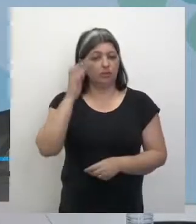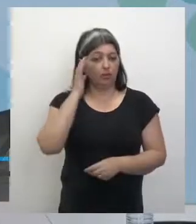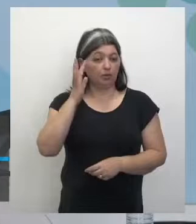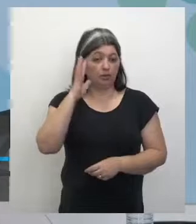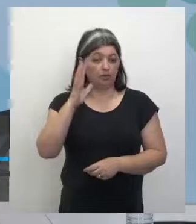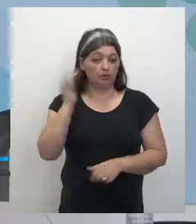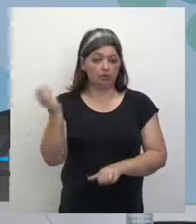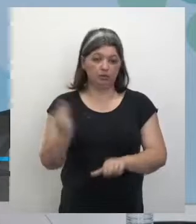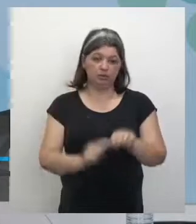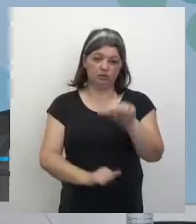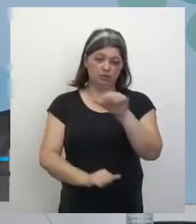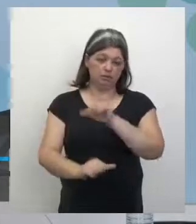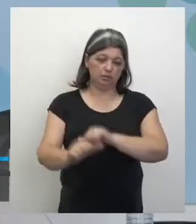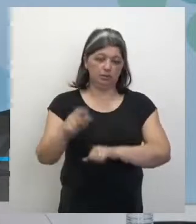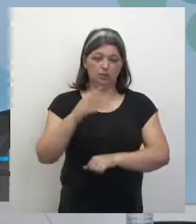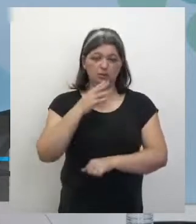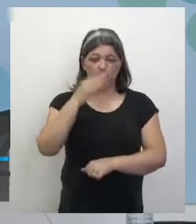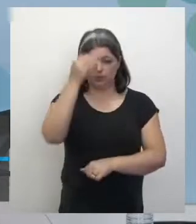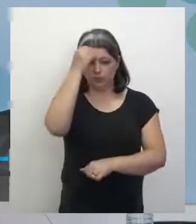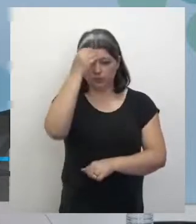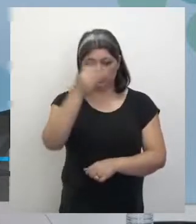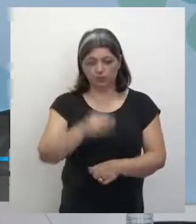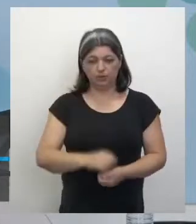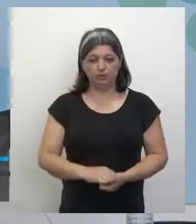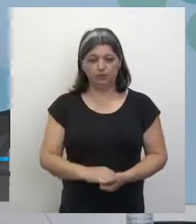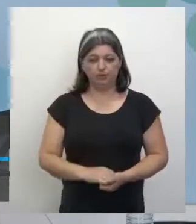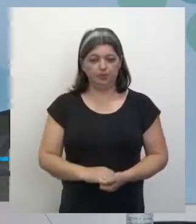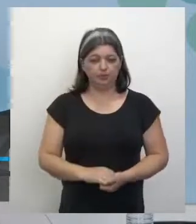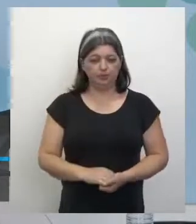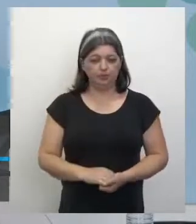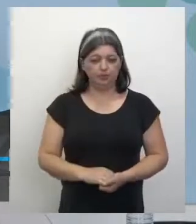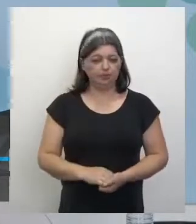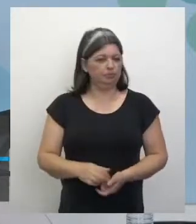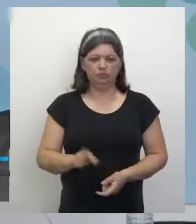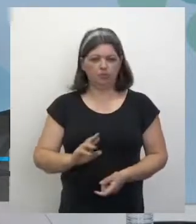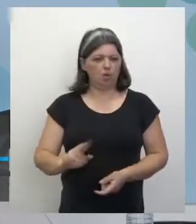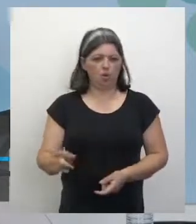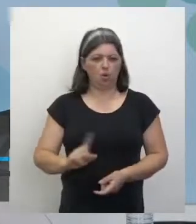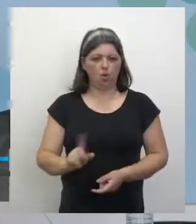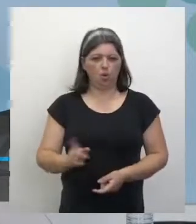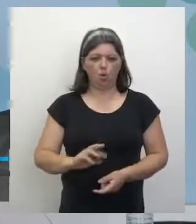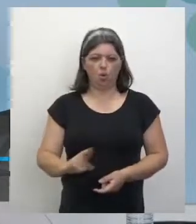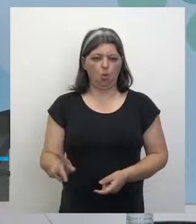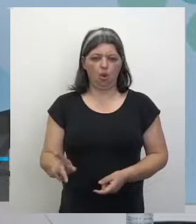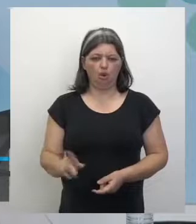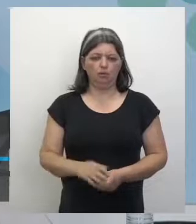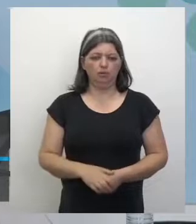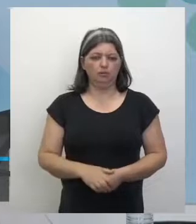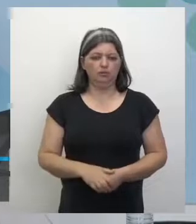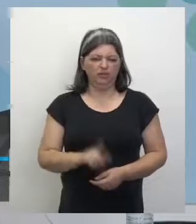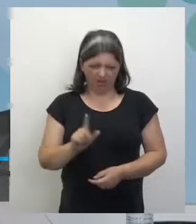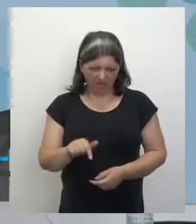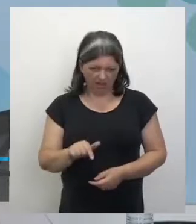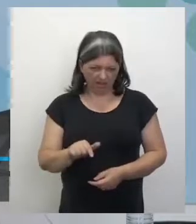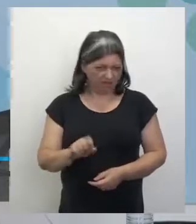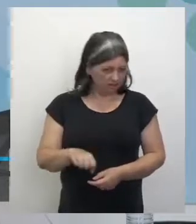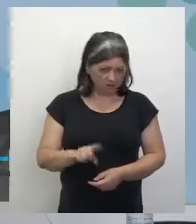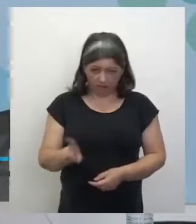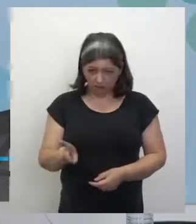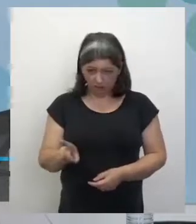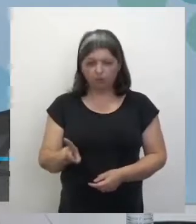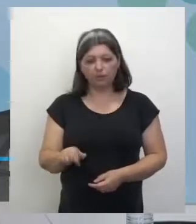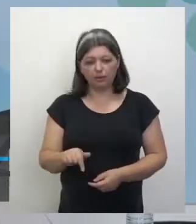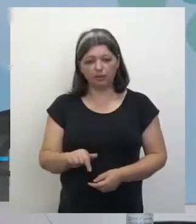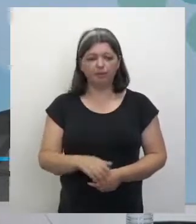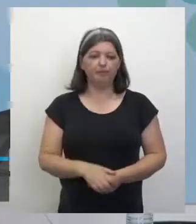outras formas de conhecimento. É, não, não é essa daqui, né? Você está falando, é isso mesmo, né? Filosofia e outras